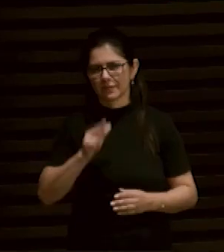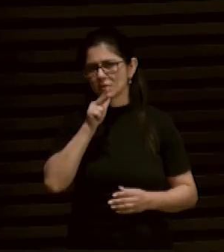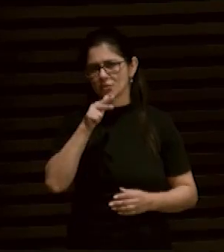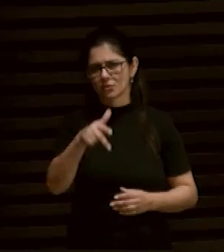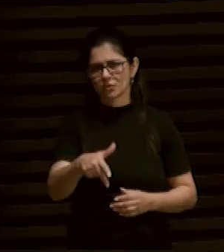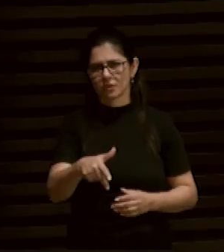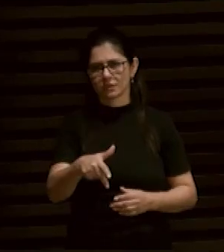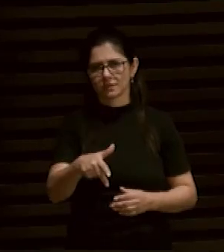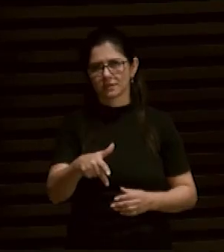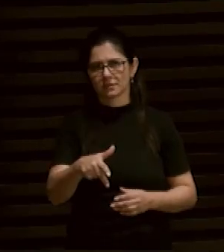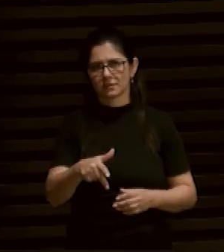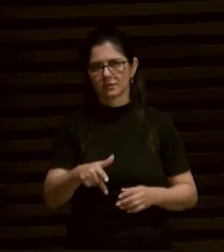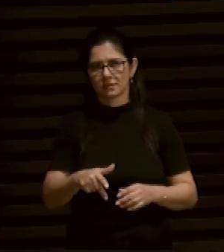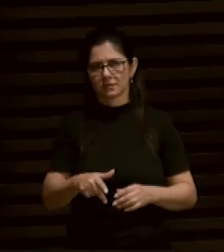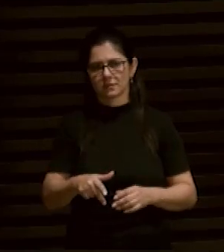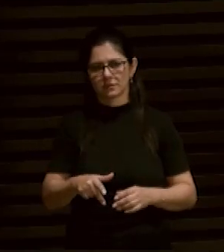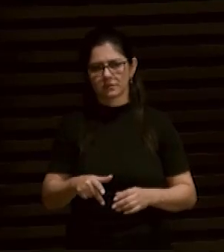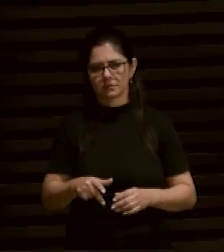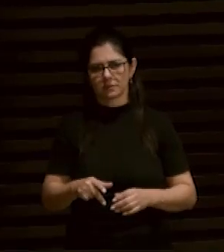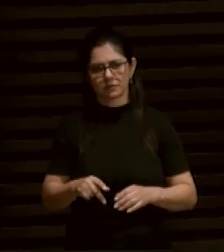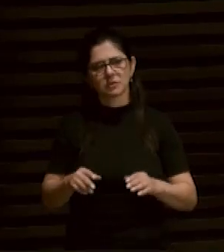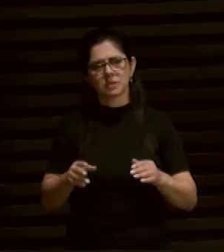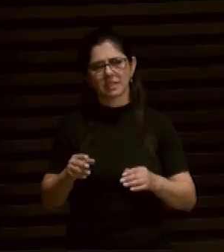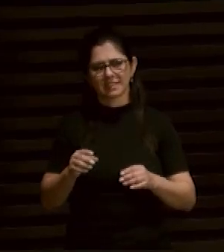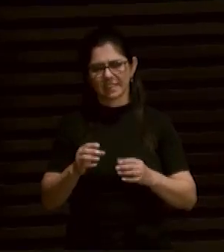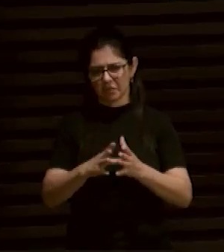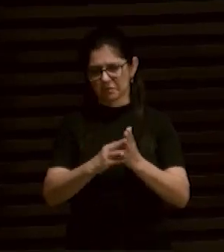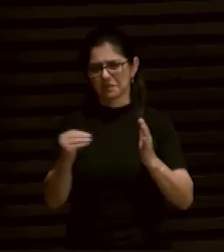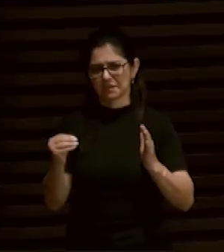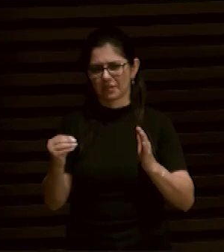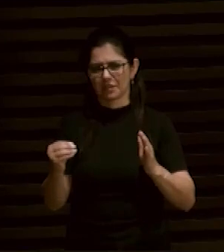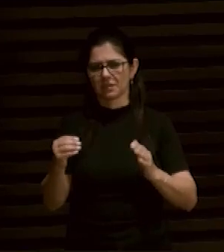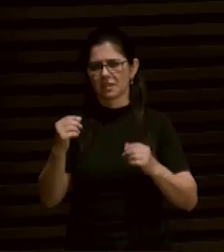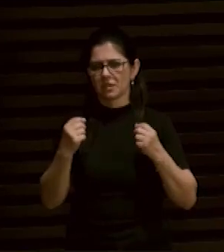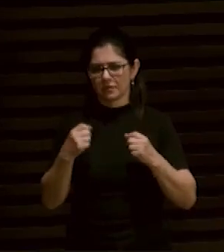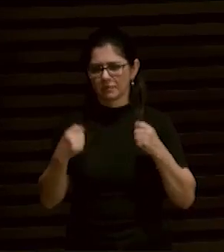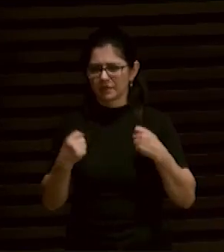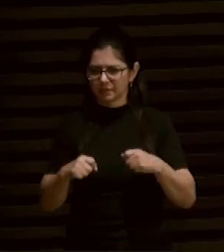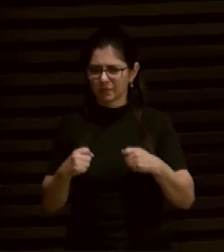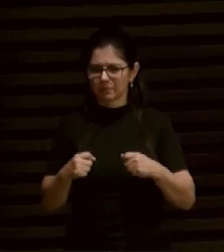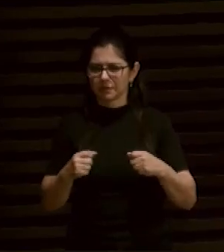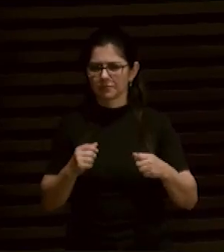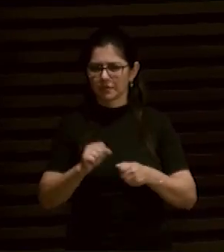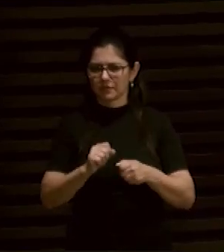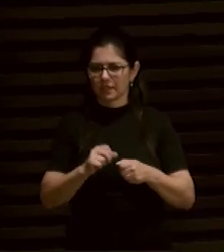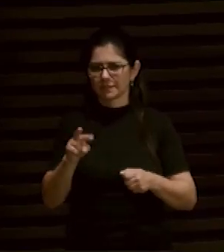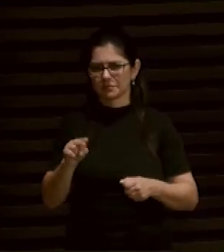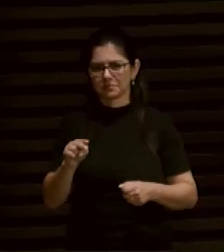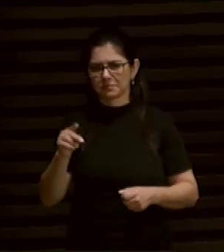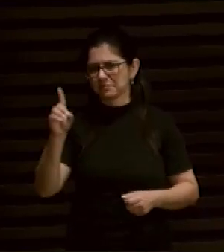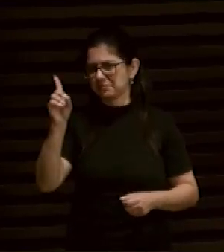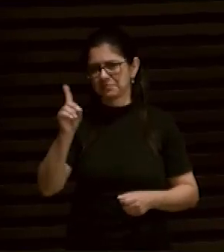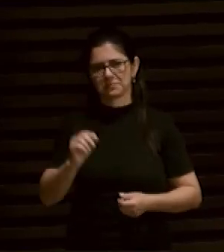ele não é um modelo de evangelismo que nós temos que seguir, como se nós temos que ser exatamente iguais a Jonas. Meus irmãos, novamente, o texto quer nos